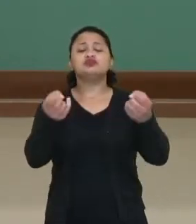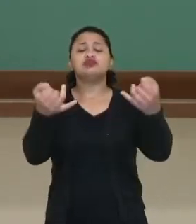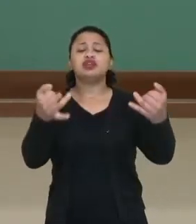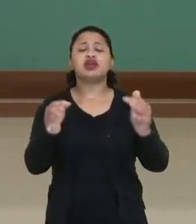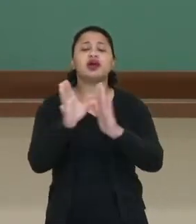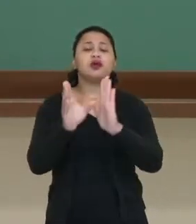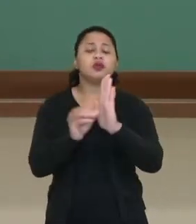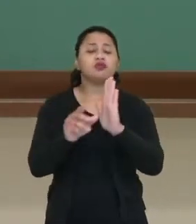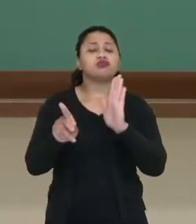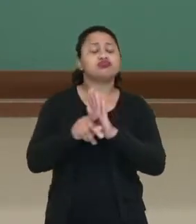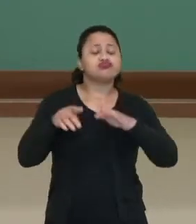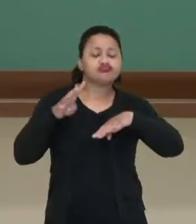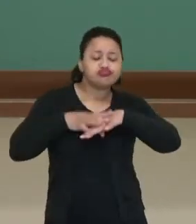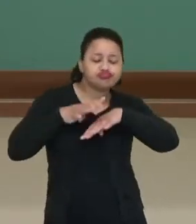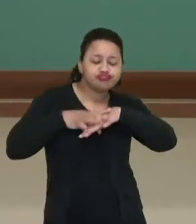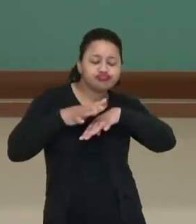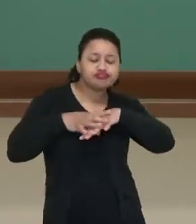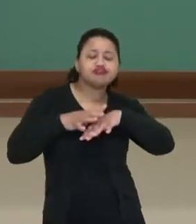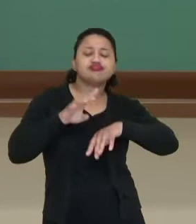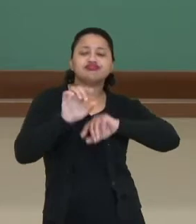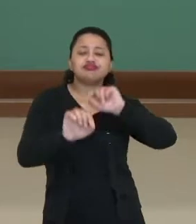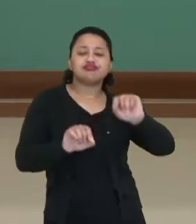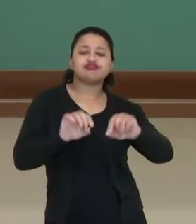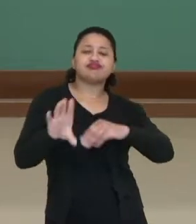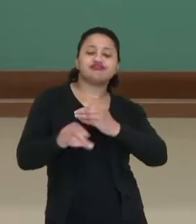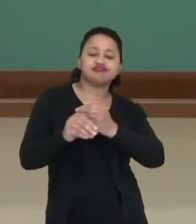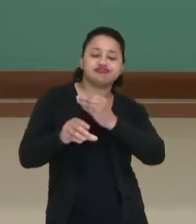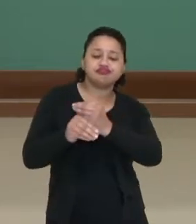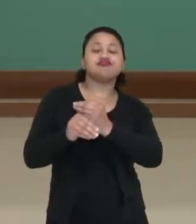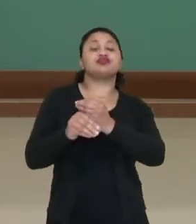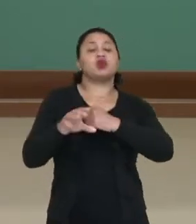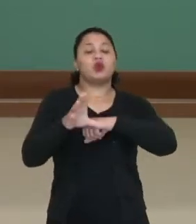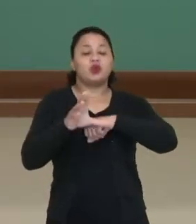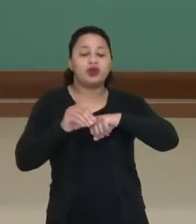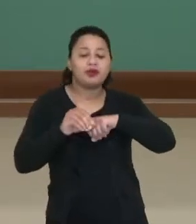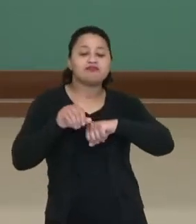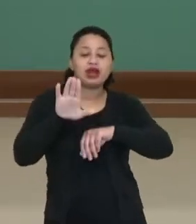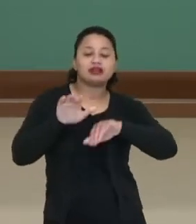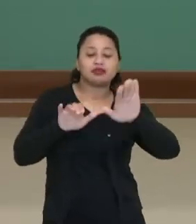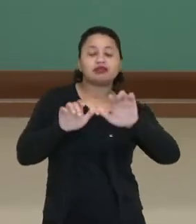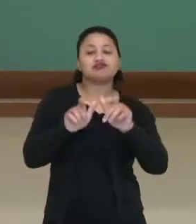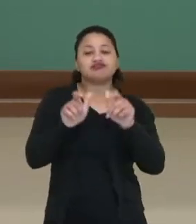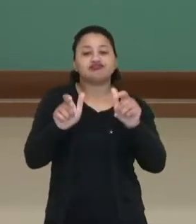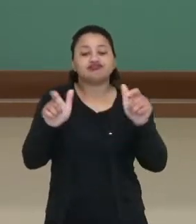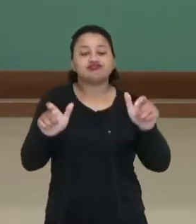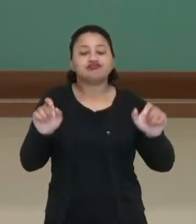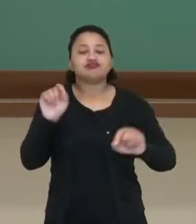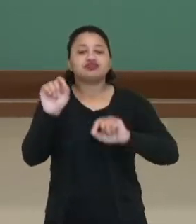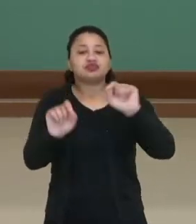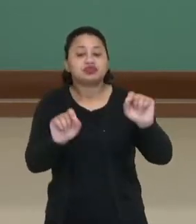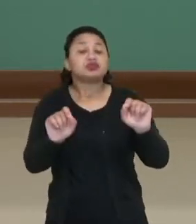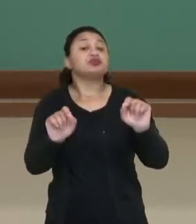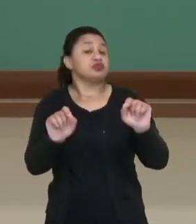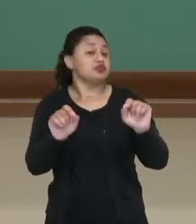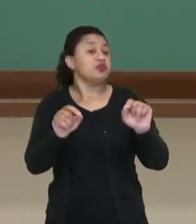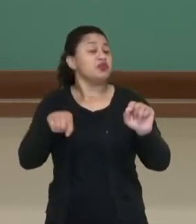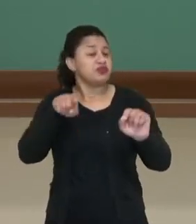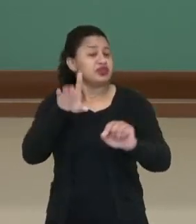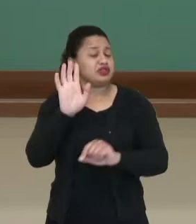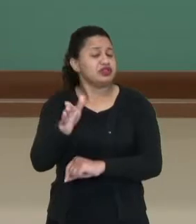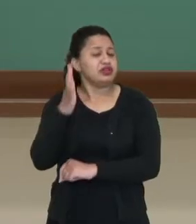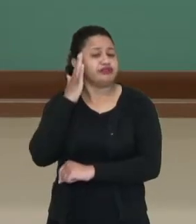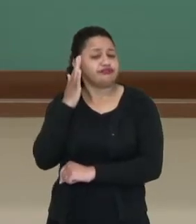conteúdos matemáticos, sempre agregando conhecimento, aumentando as coisas que você já